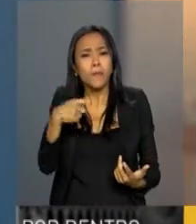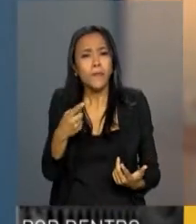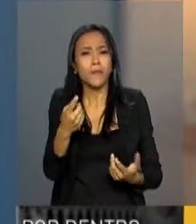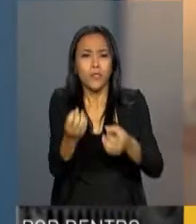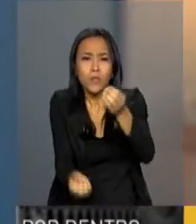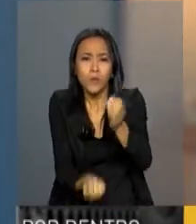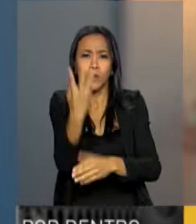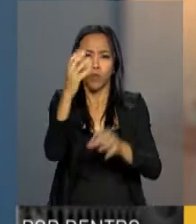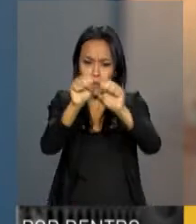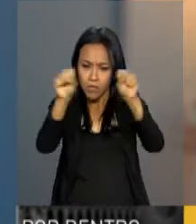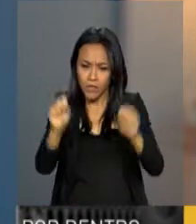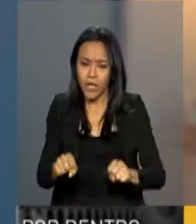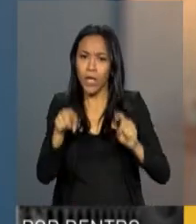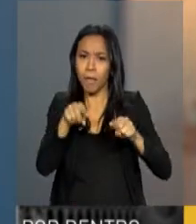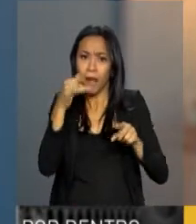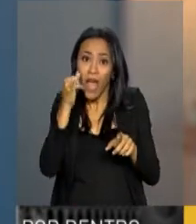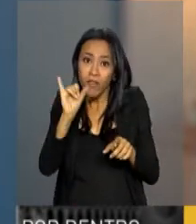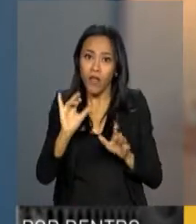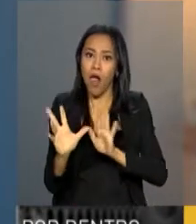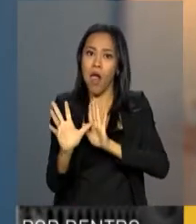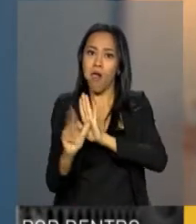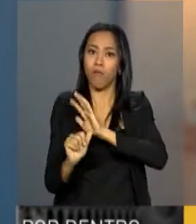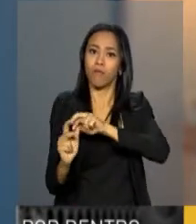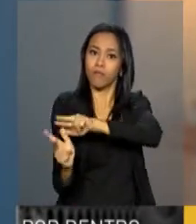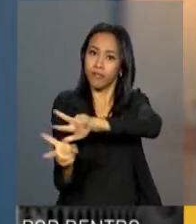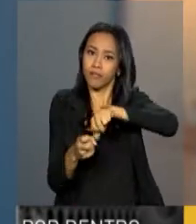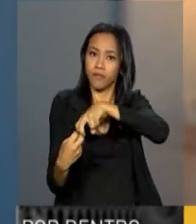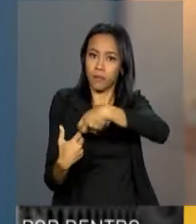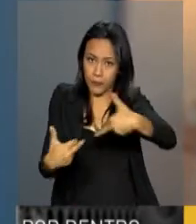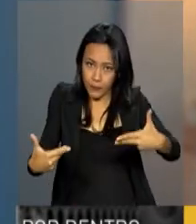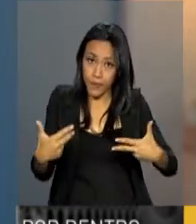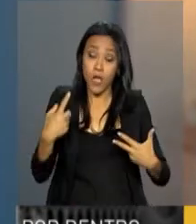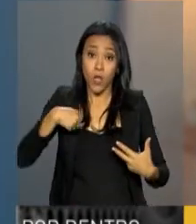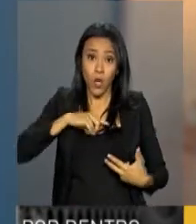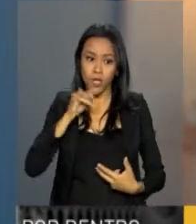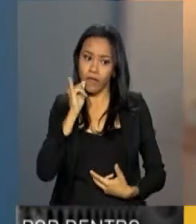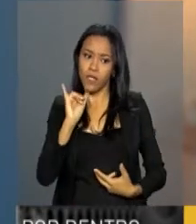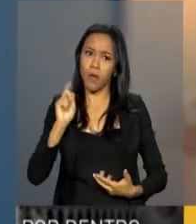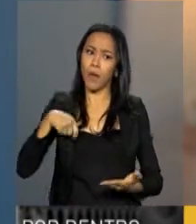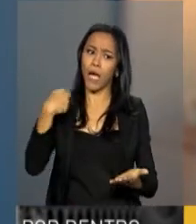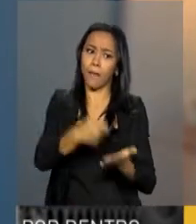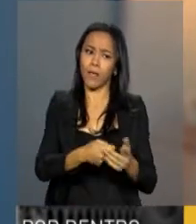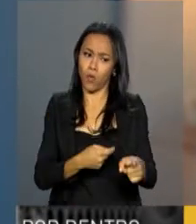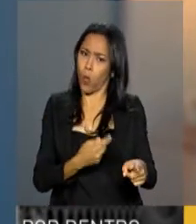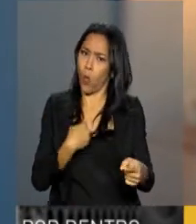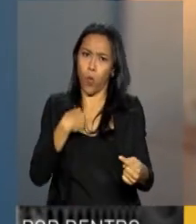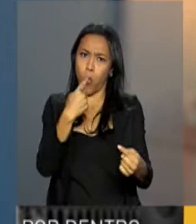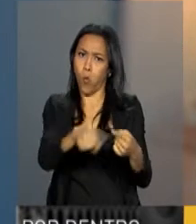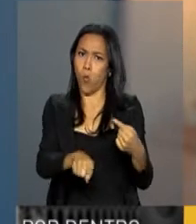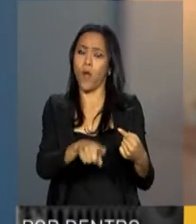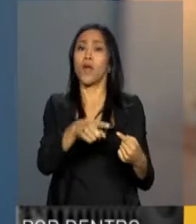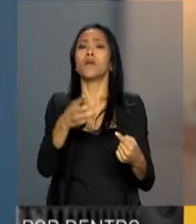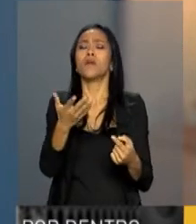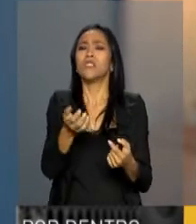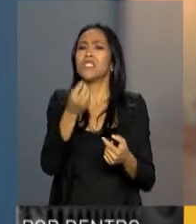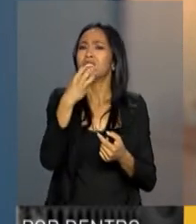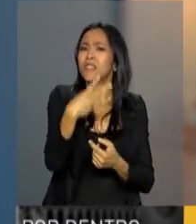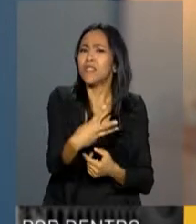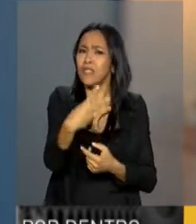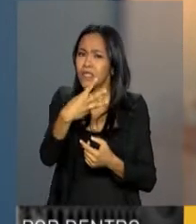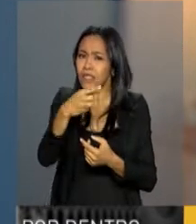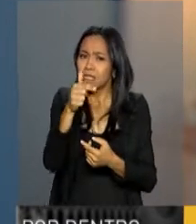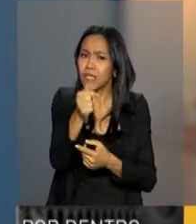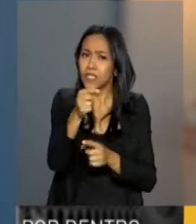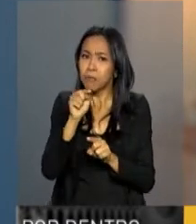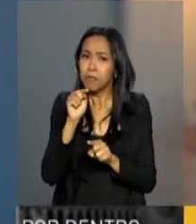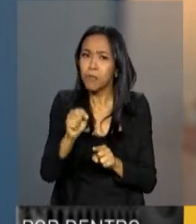do sistema antifraude, nós já evitamos o pagamento indevido na faixa de 37 mil